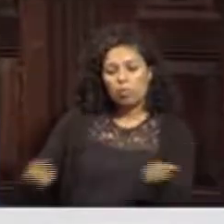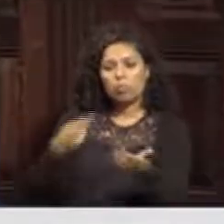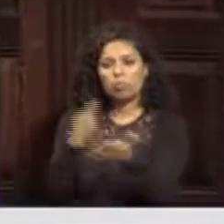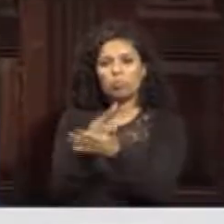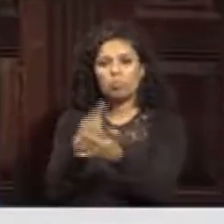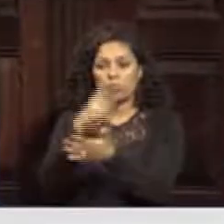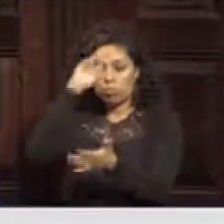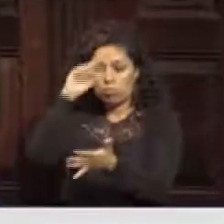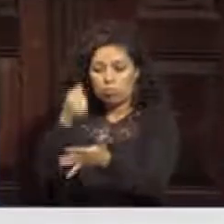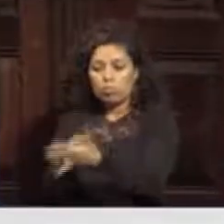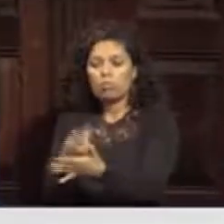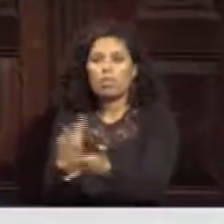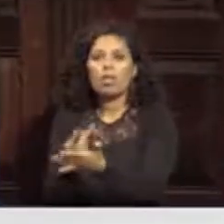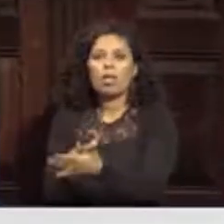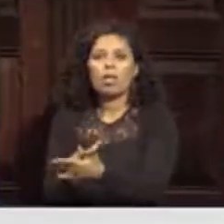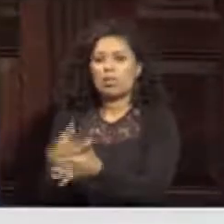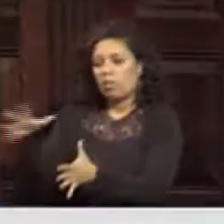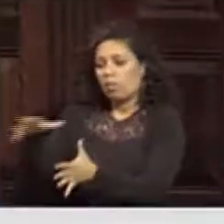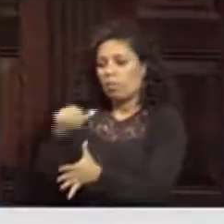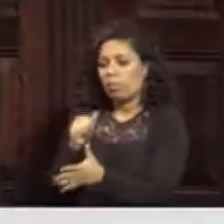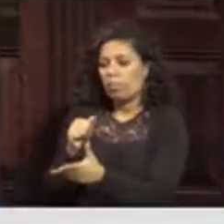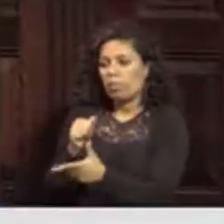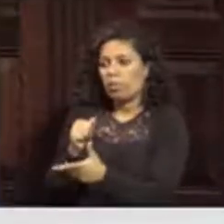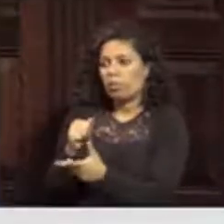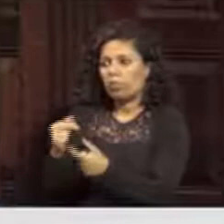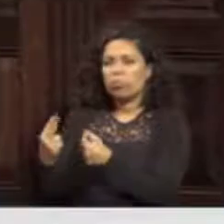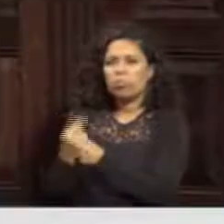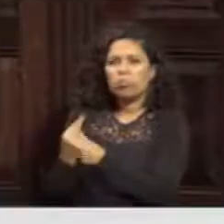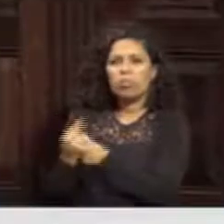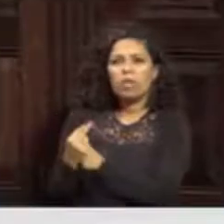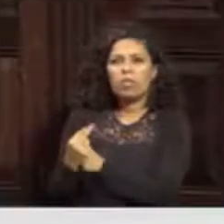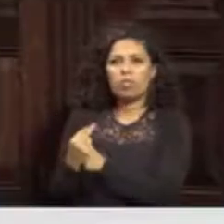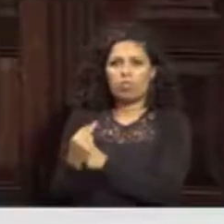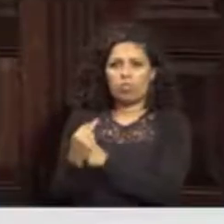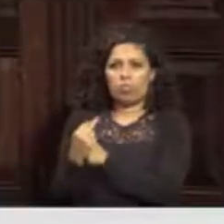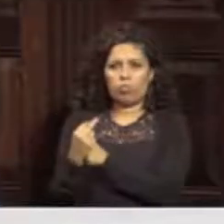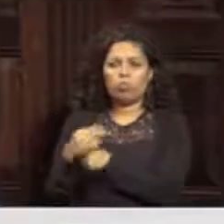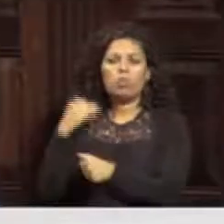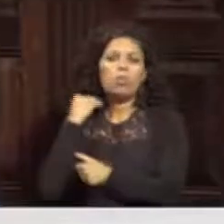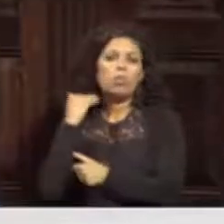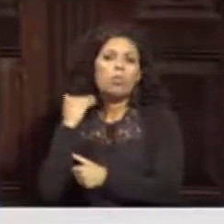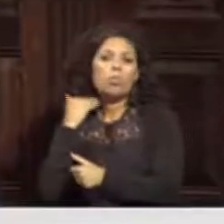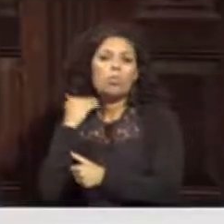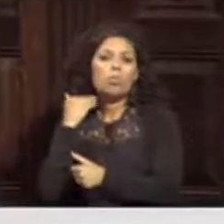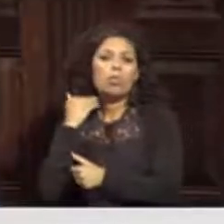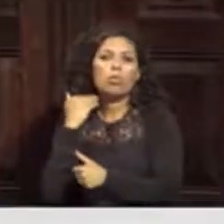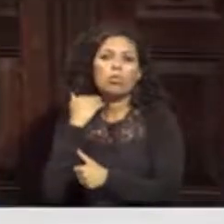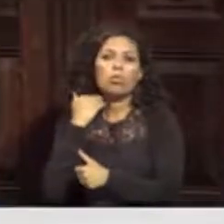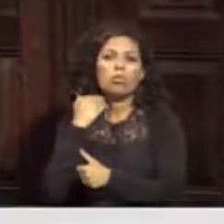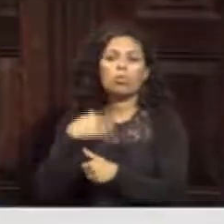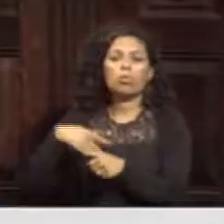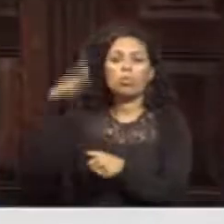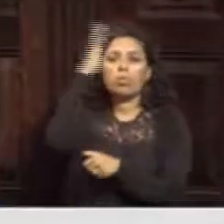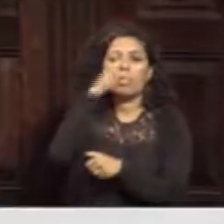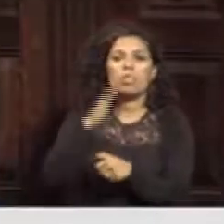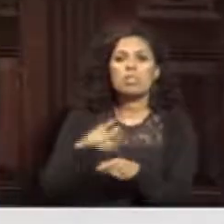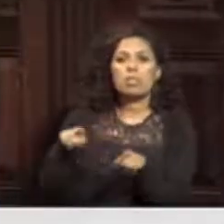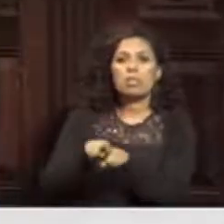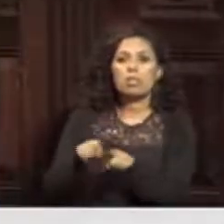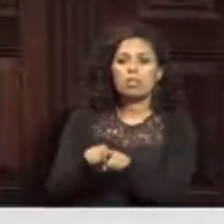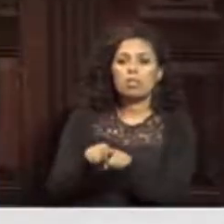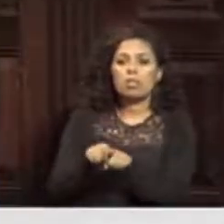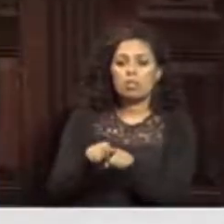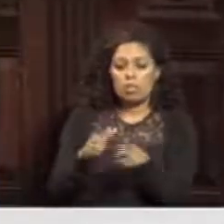ao Banco do Brasil e à Caixa Econômica Federal, fez uma operação